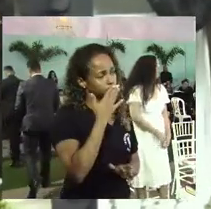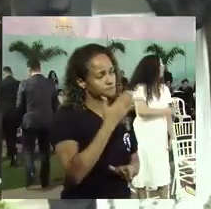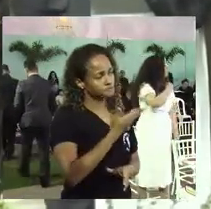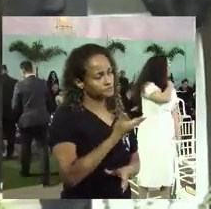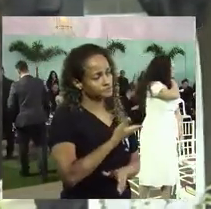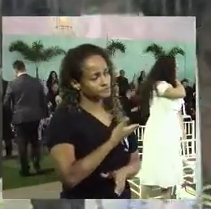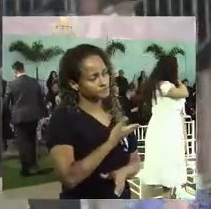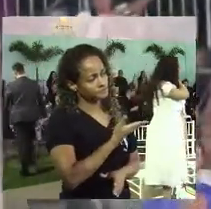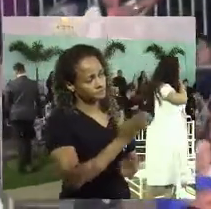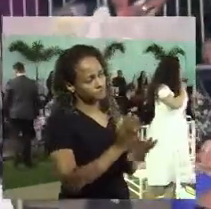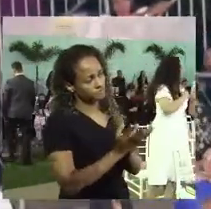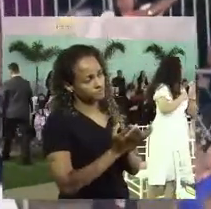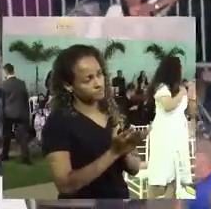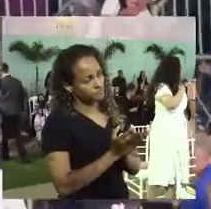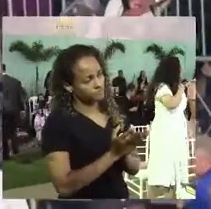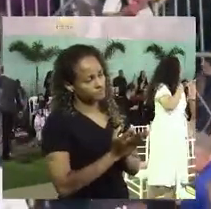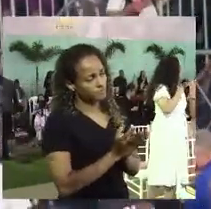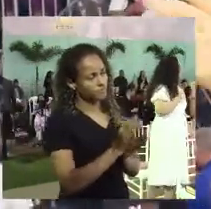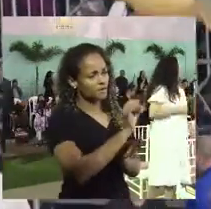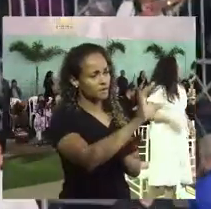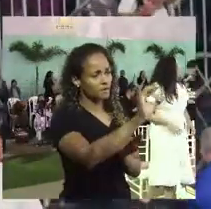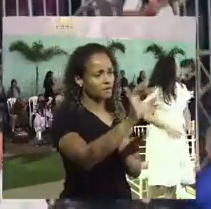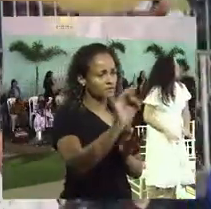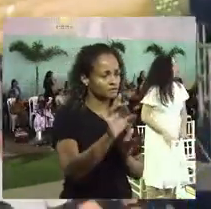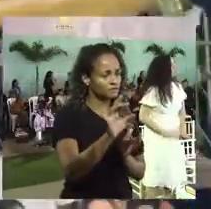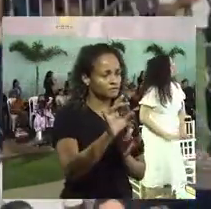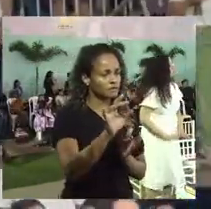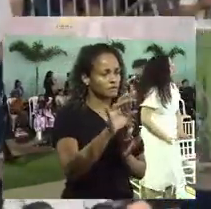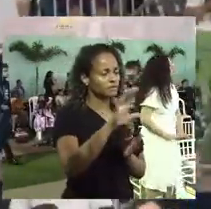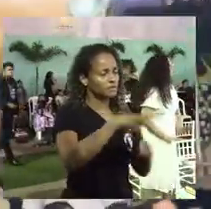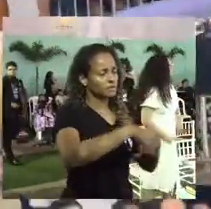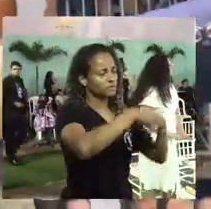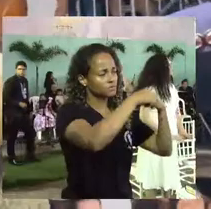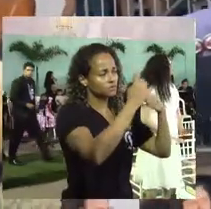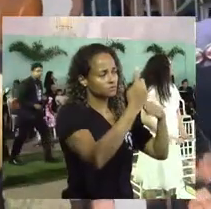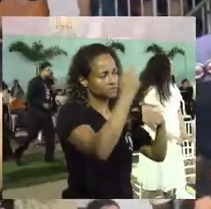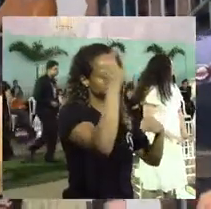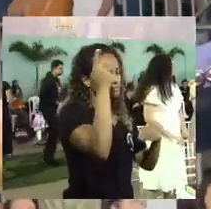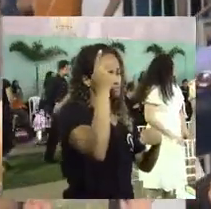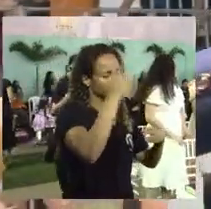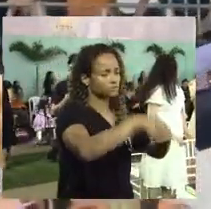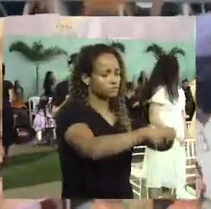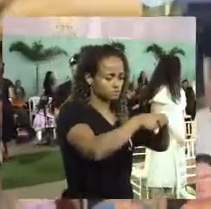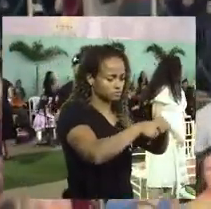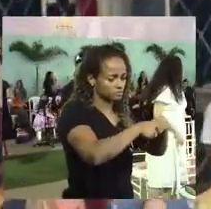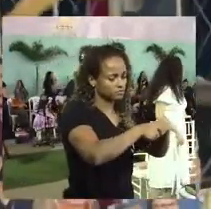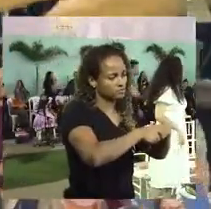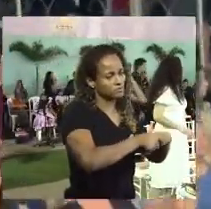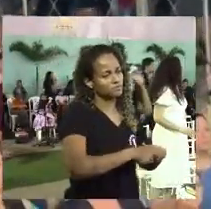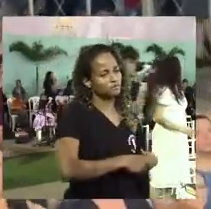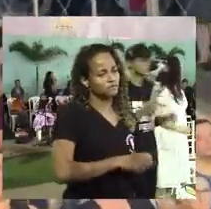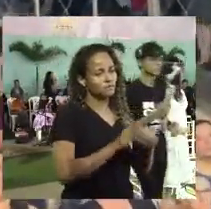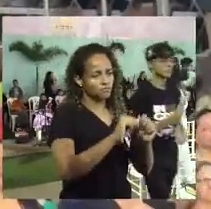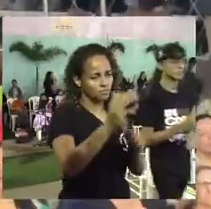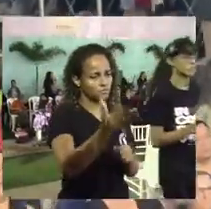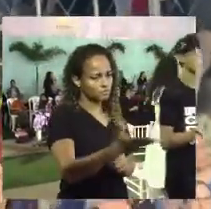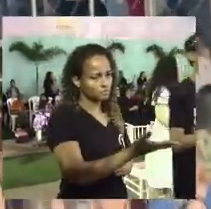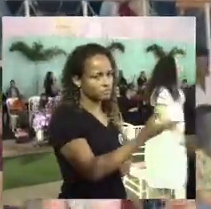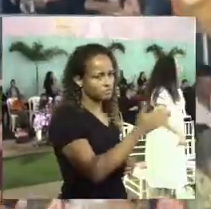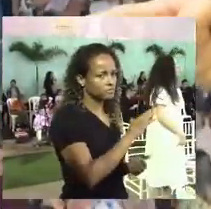nos crentes cada irmão segura a mão de uma alma daquela por favor vocês podem lá